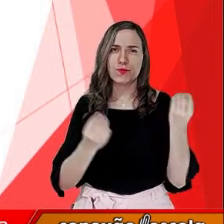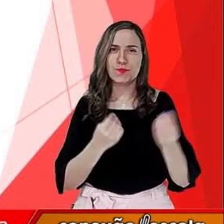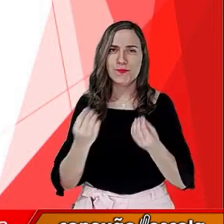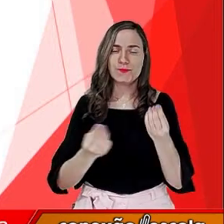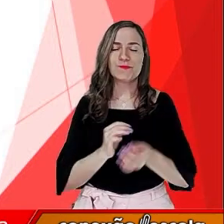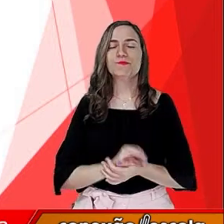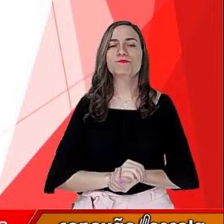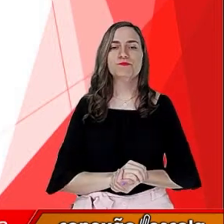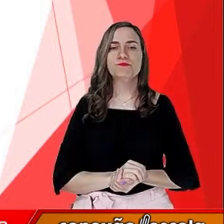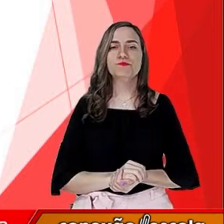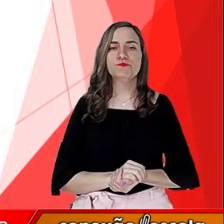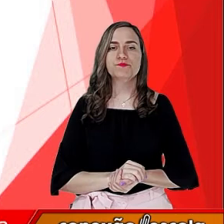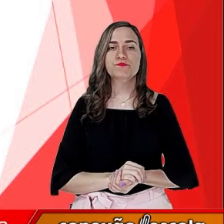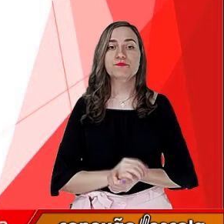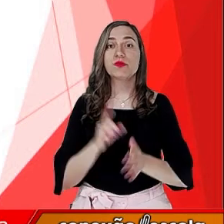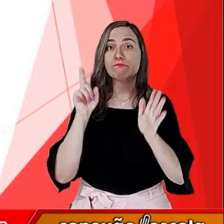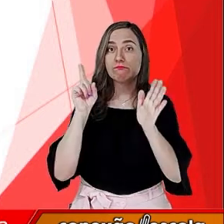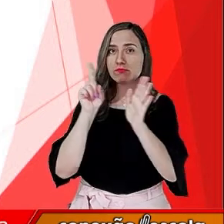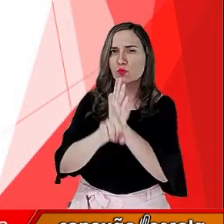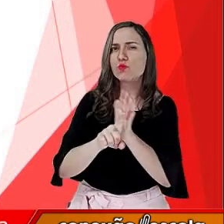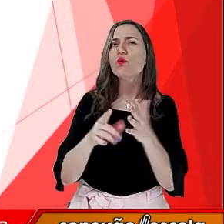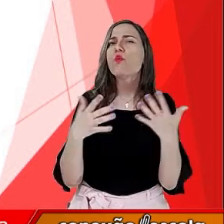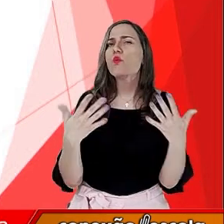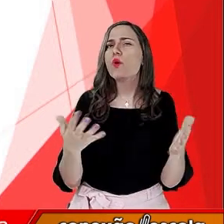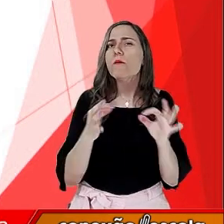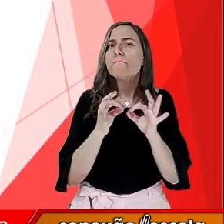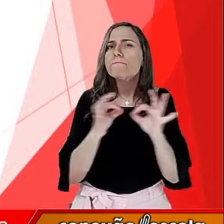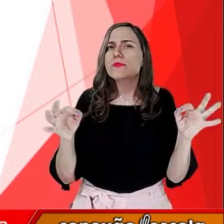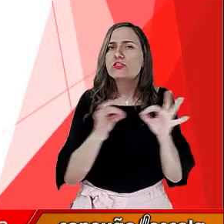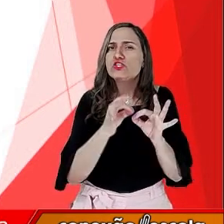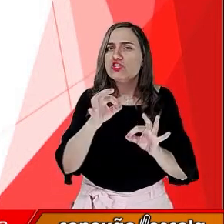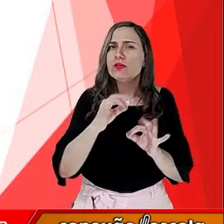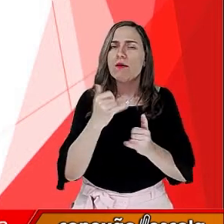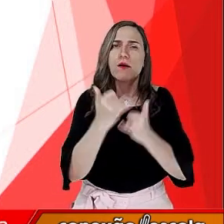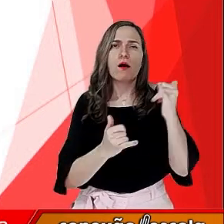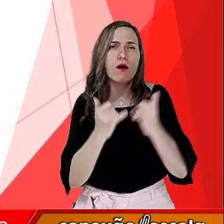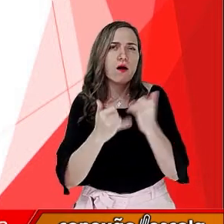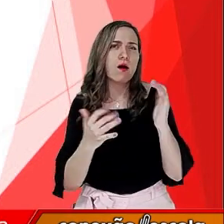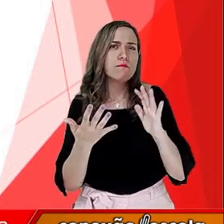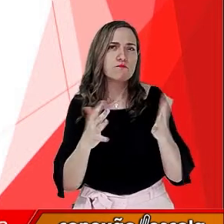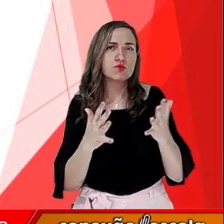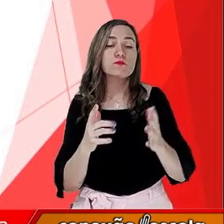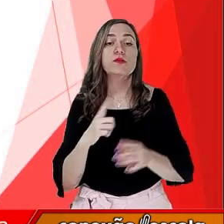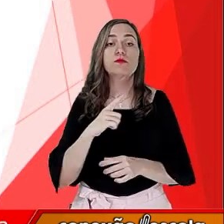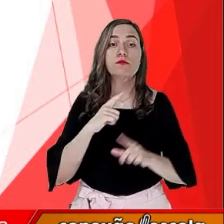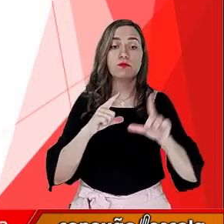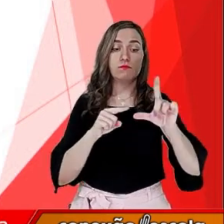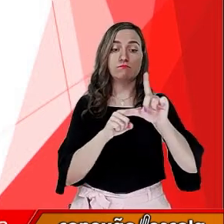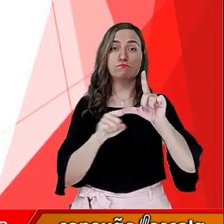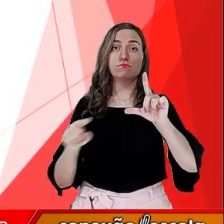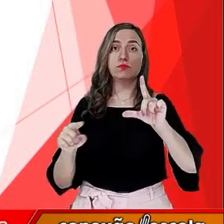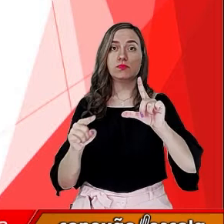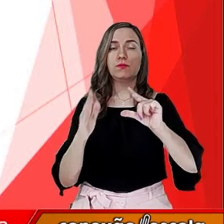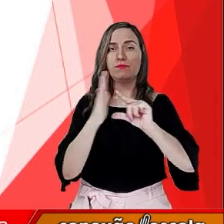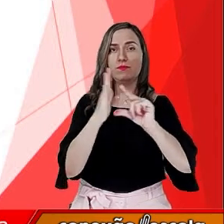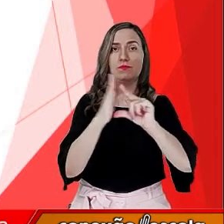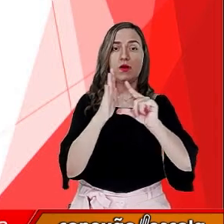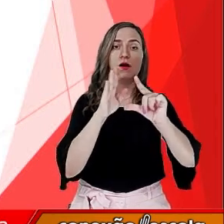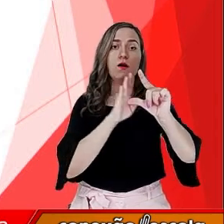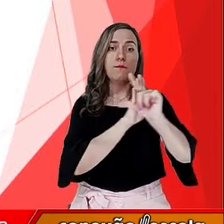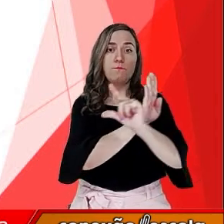itens. Qual a medida aproximada do comprimento do lado BC? Se